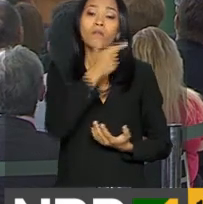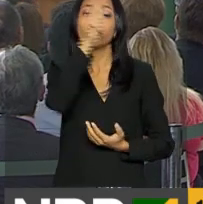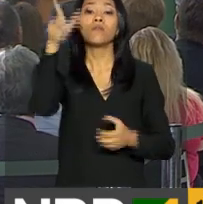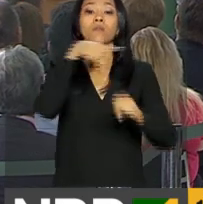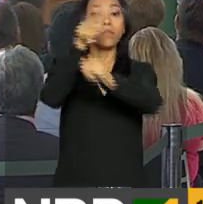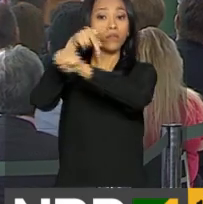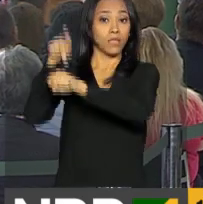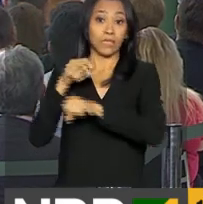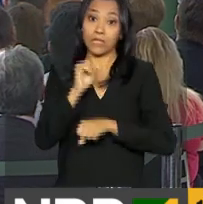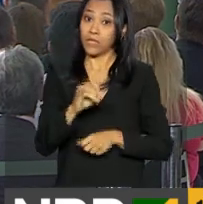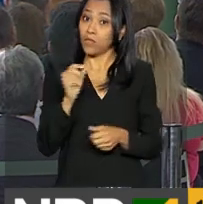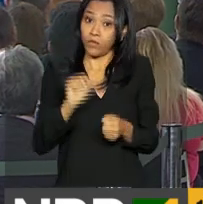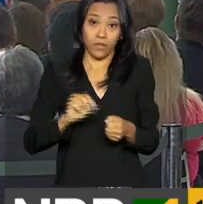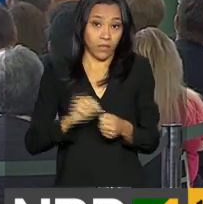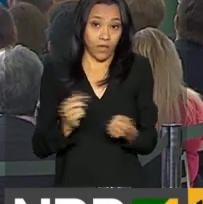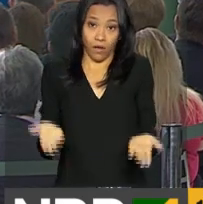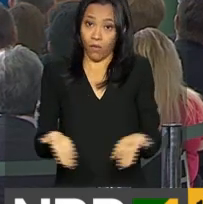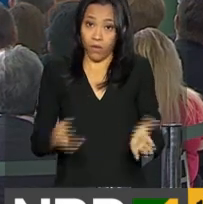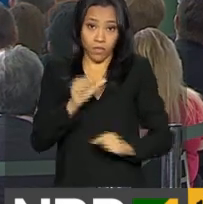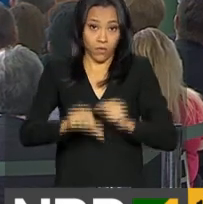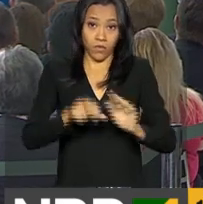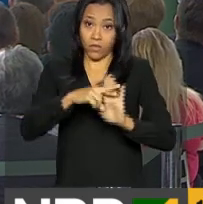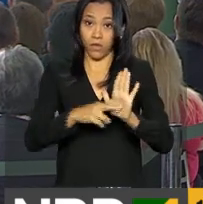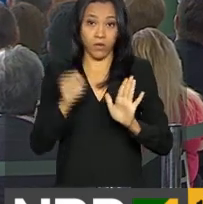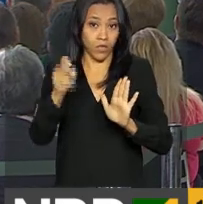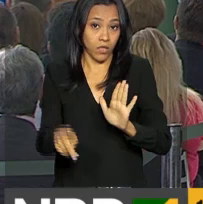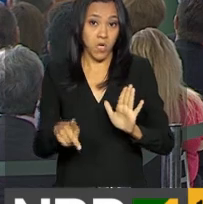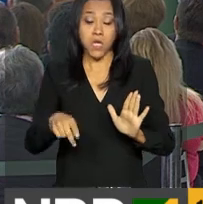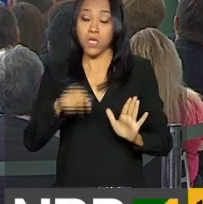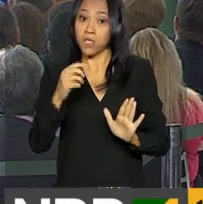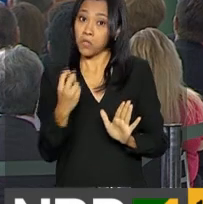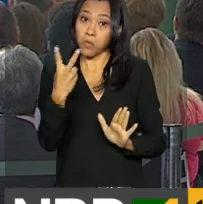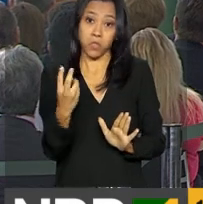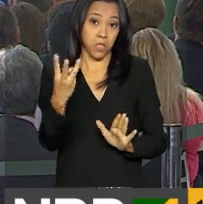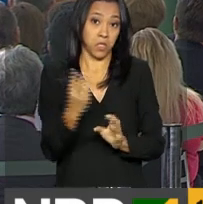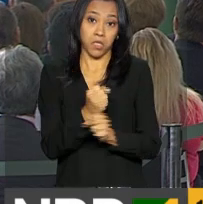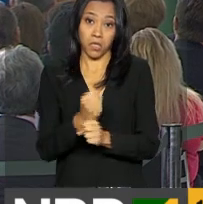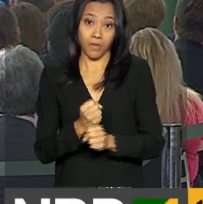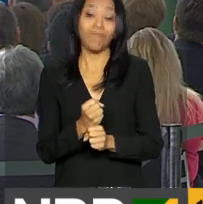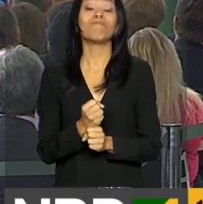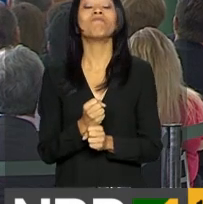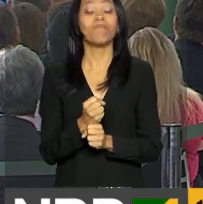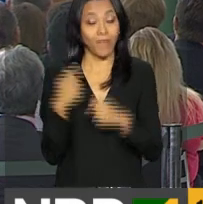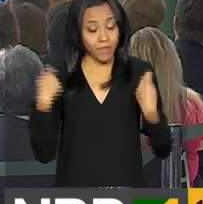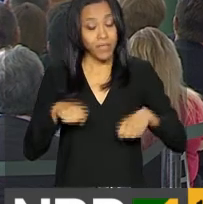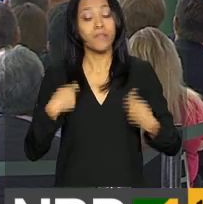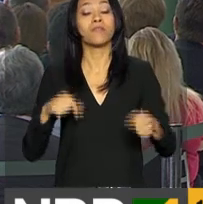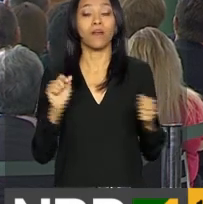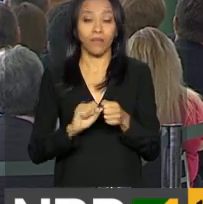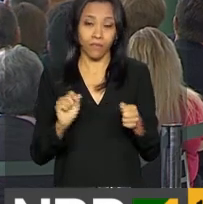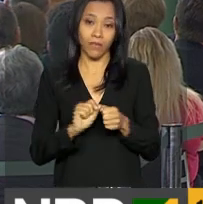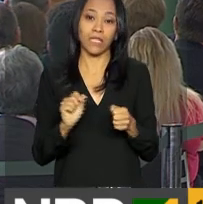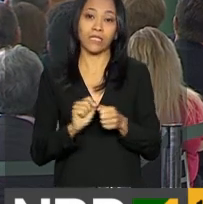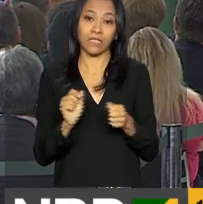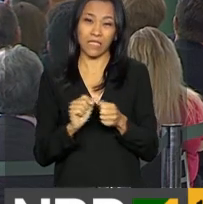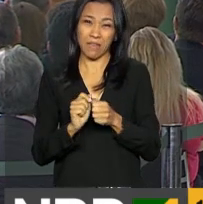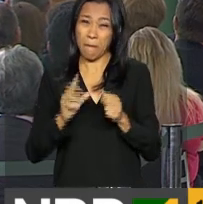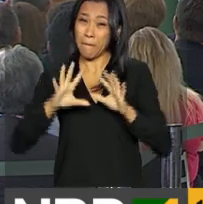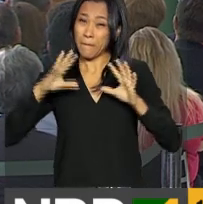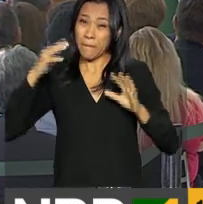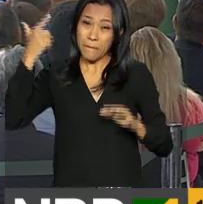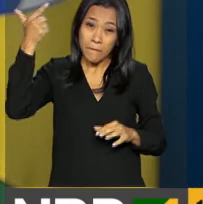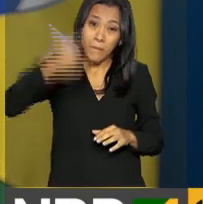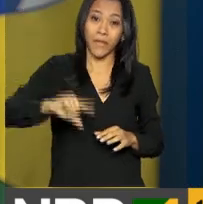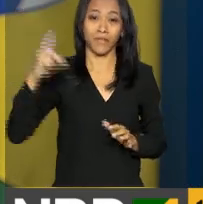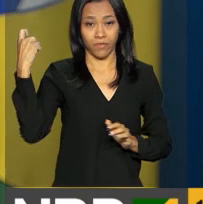da Previdência agora, daqui a 2, 3 anos, não tenham ilusão alguma. Vai ter que fazê-la de uma maneira muito mais